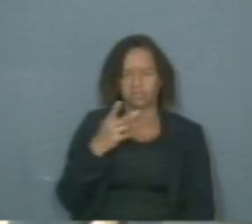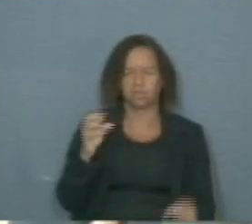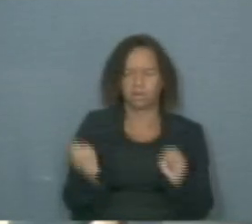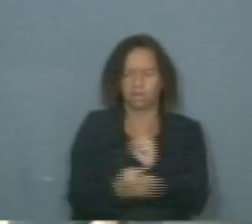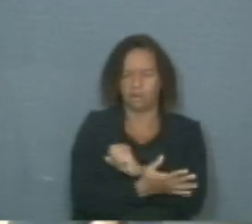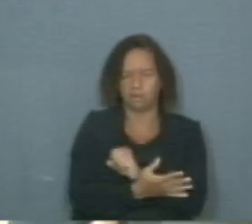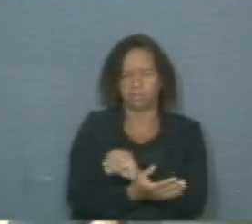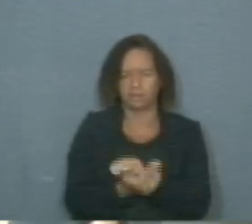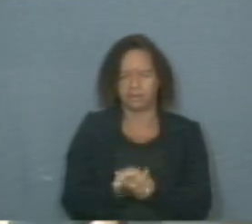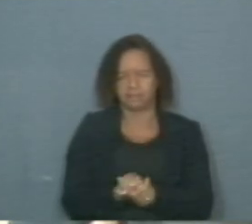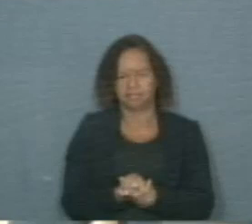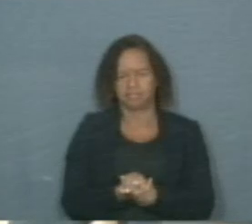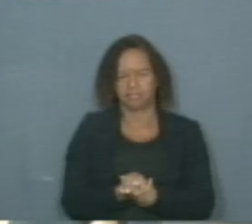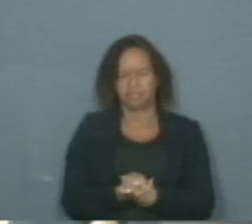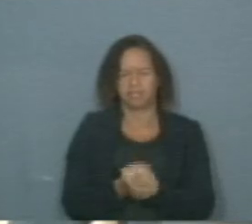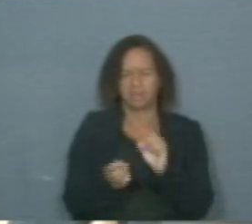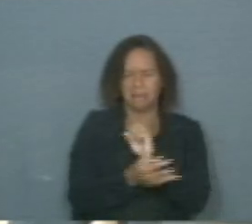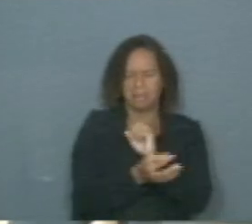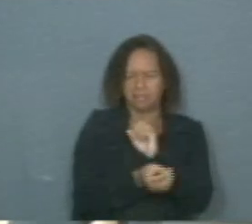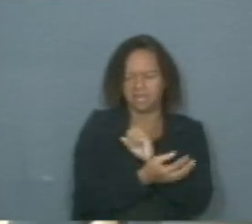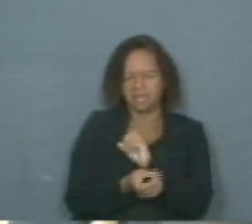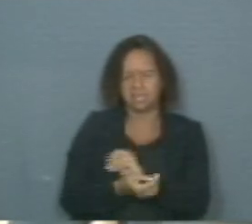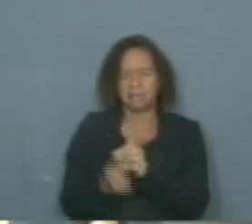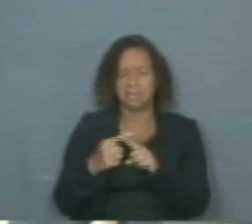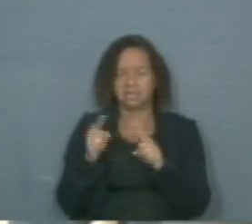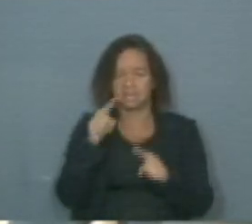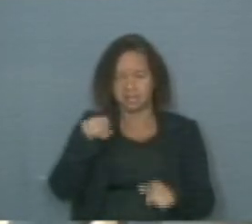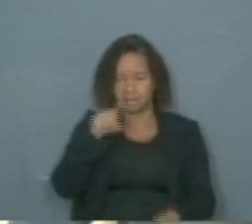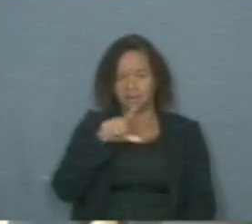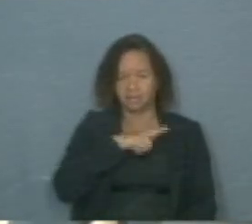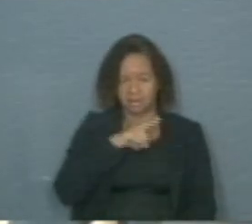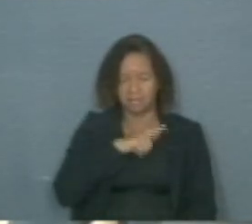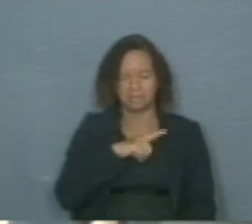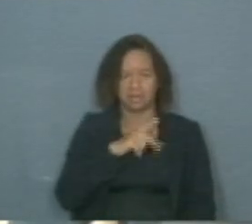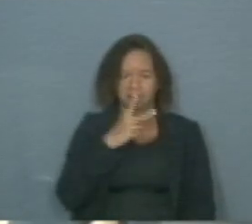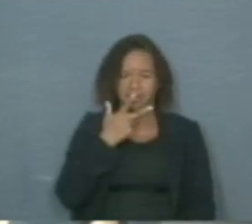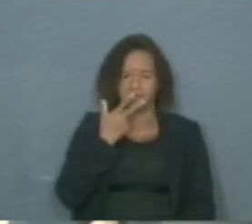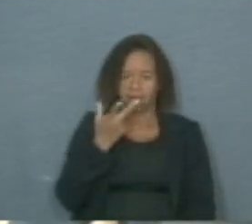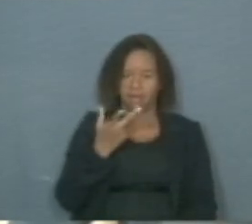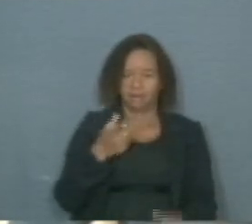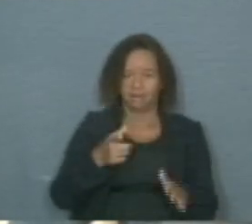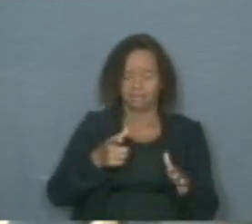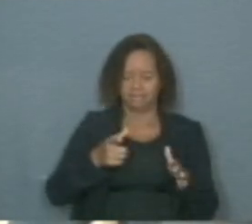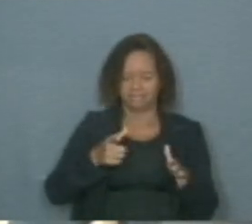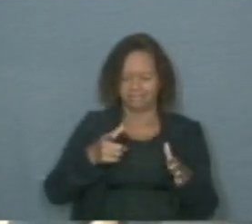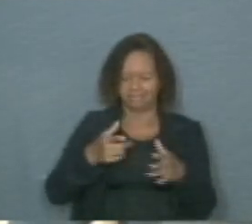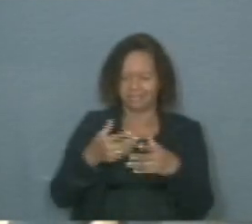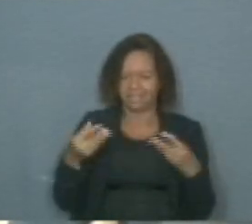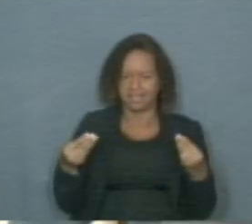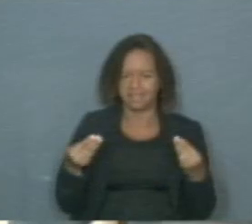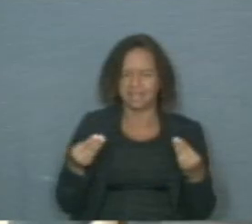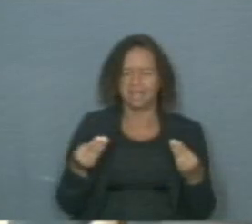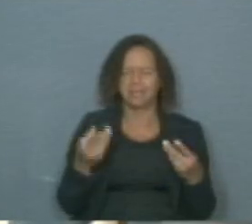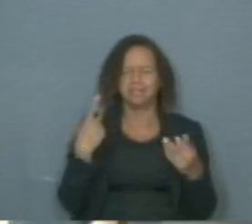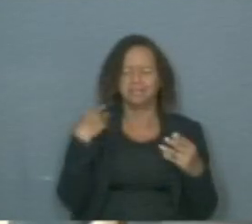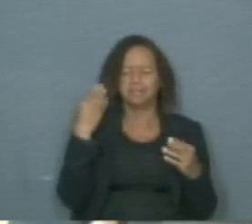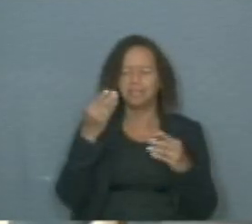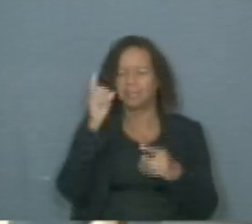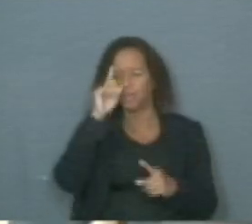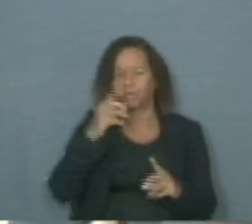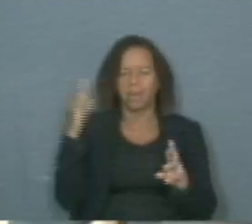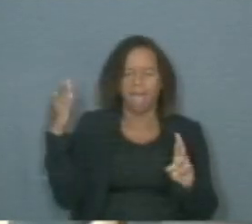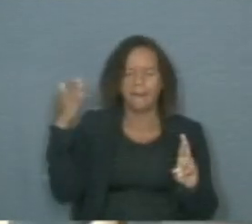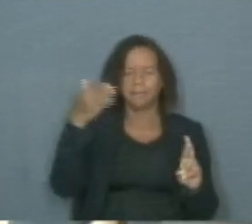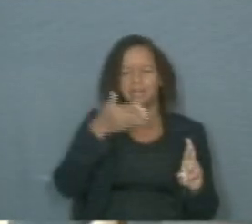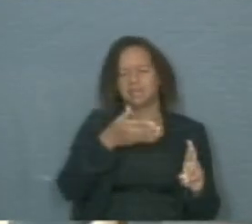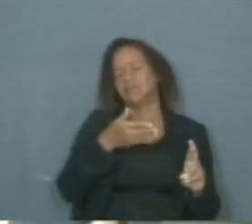golpe, atitudes golpistas, mas eu acho que a senhora também se equivocou, porque quem mandou representante para a